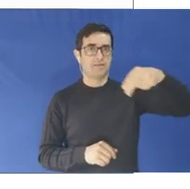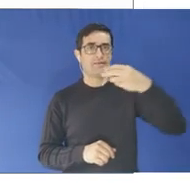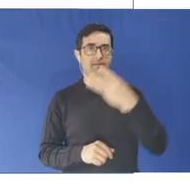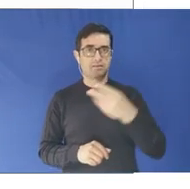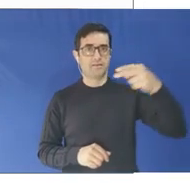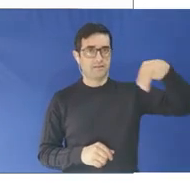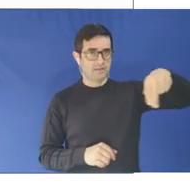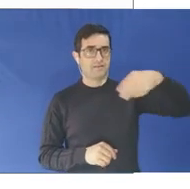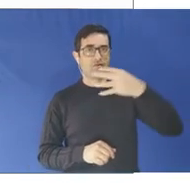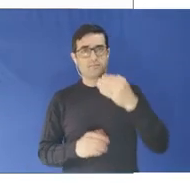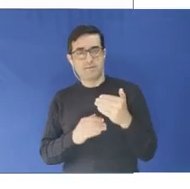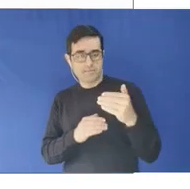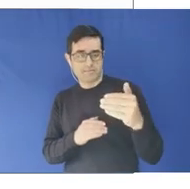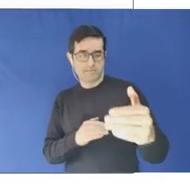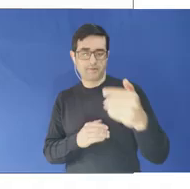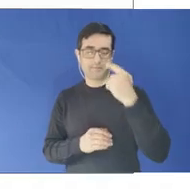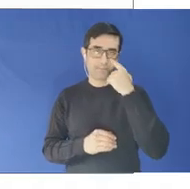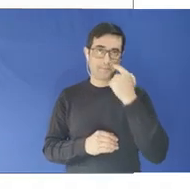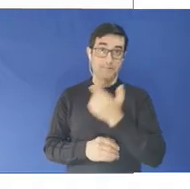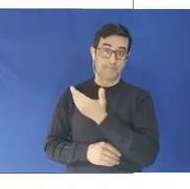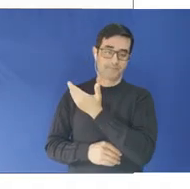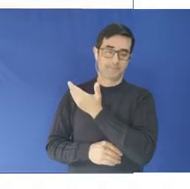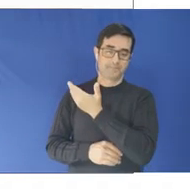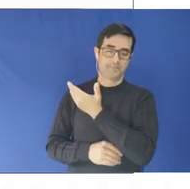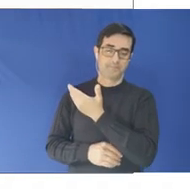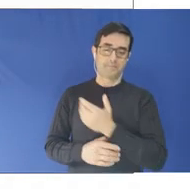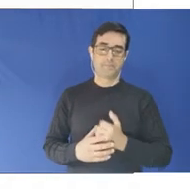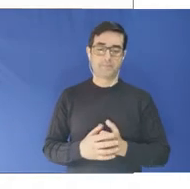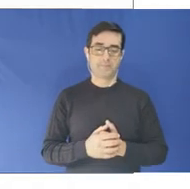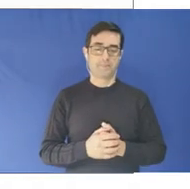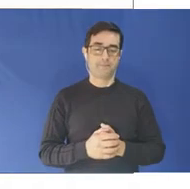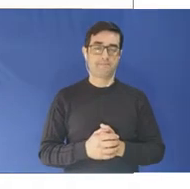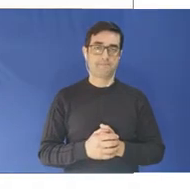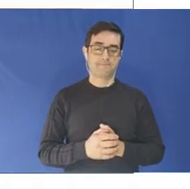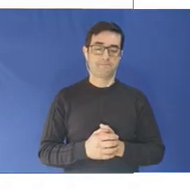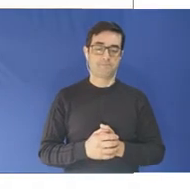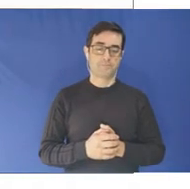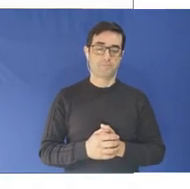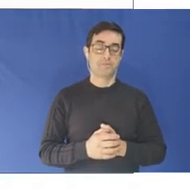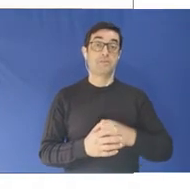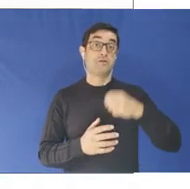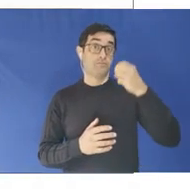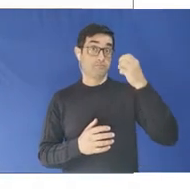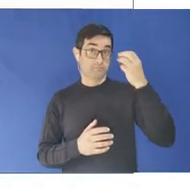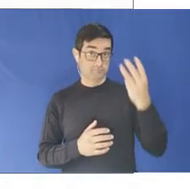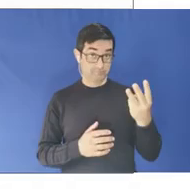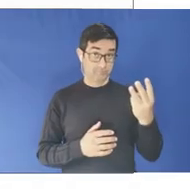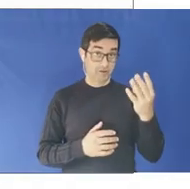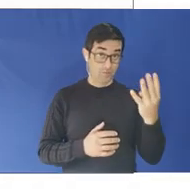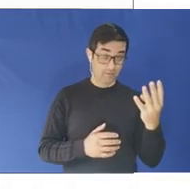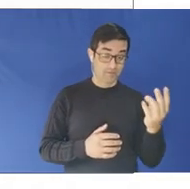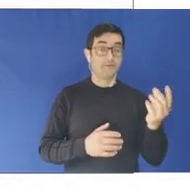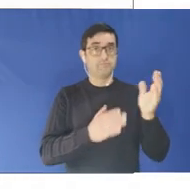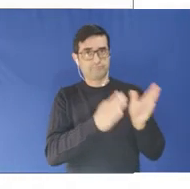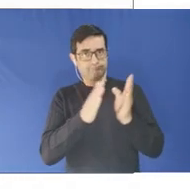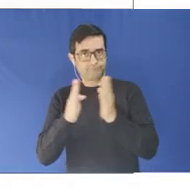ó. Se N é 6, menos 2 dá 4. E menos 3 dá 3. E menos